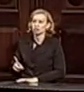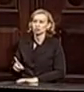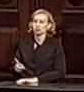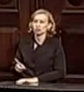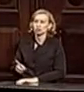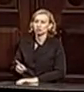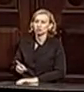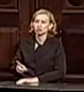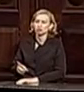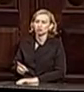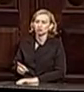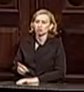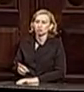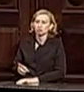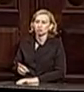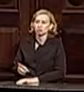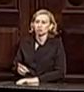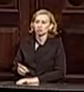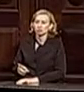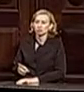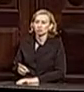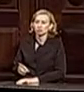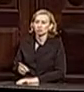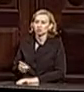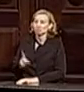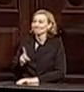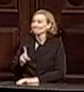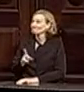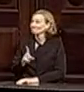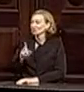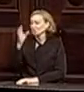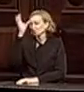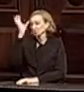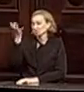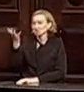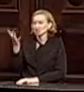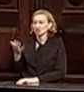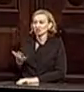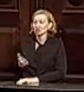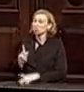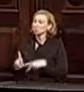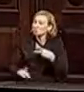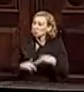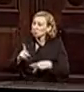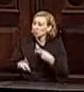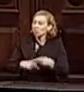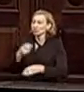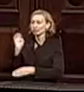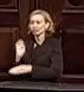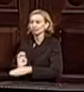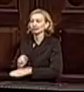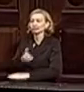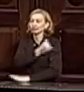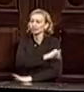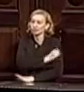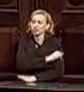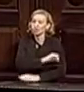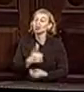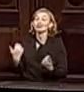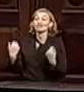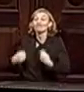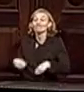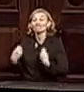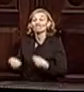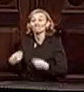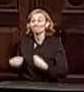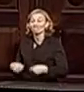isso, não vamos resolver essa crise. A população do Rio de Janeiro